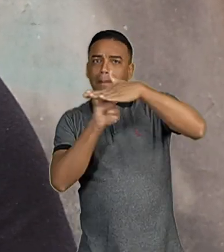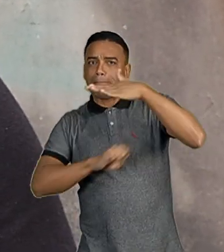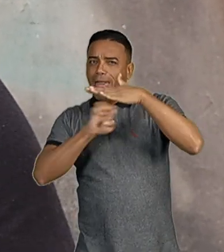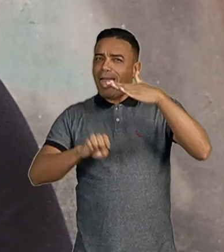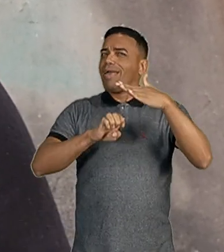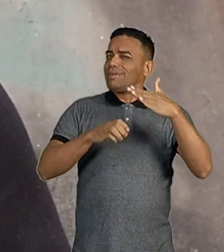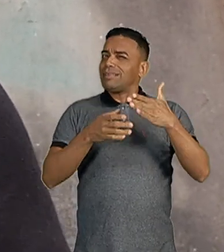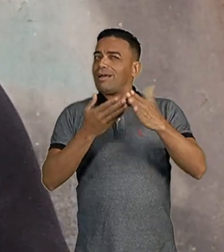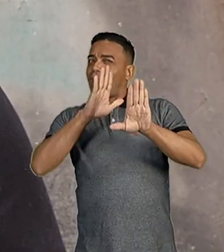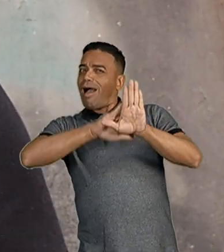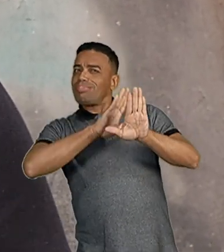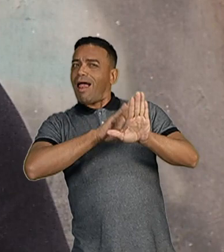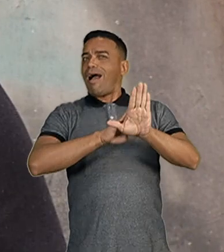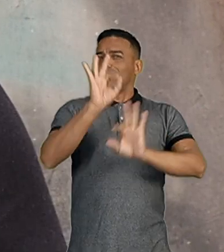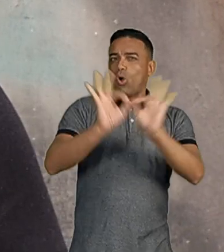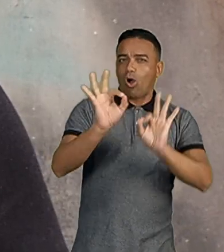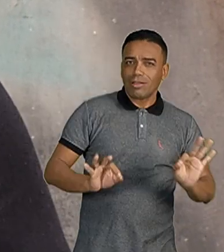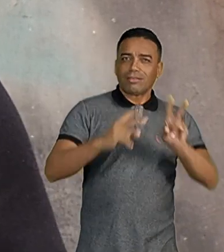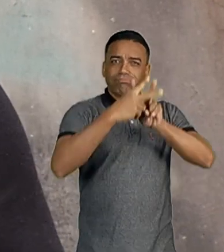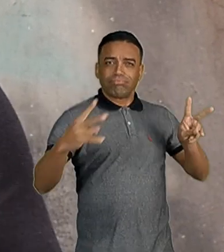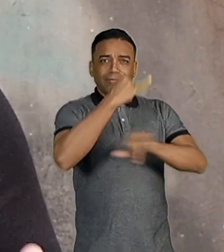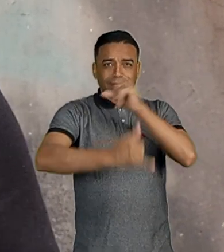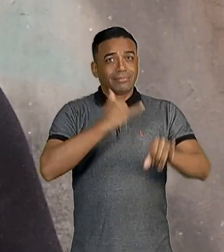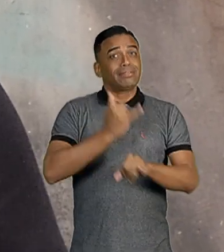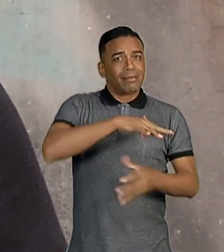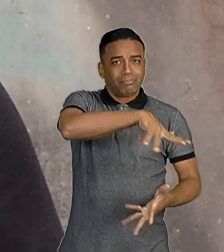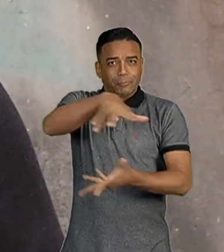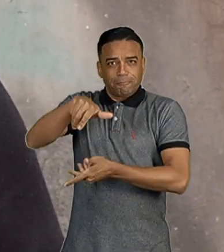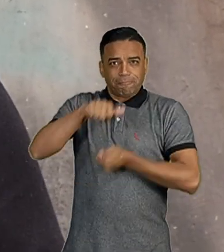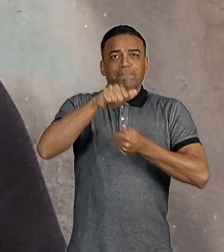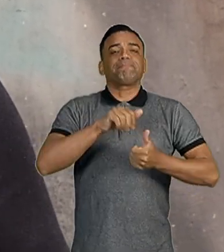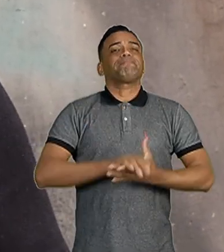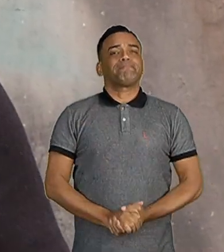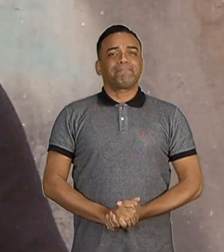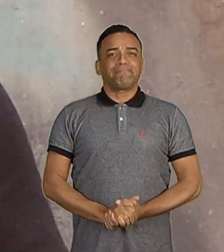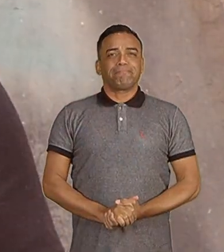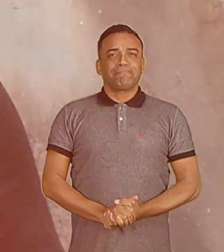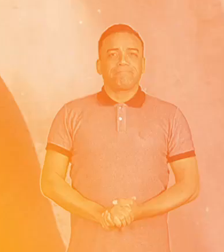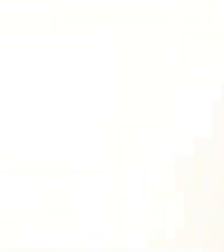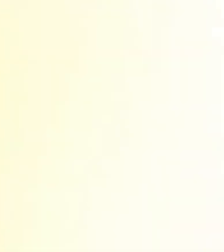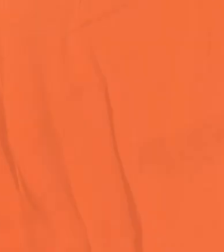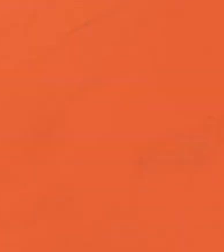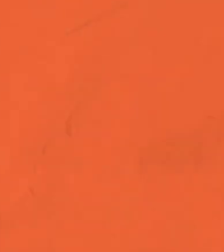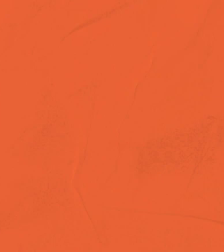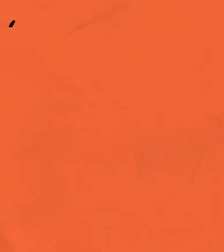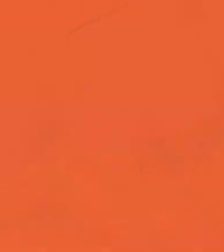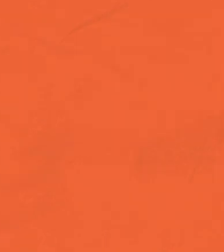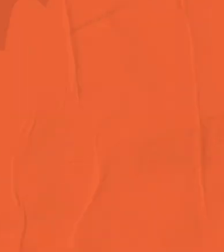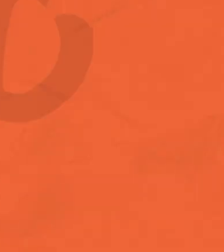você pensa, já que as corporações, elas estão por trás da organização desse cyberespaço, desse mundo da internet.